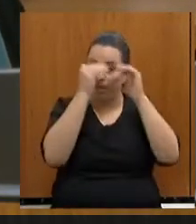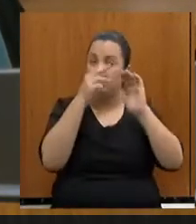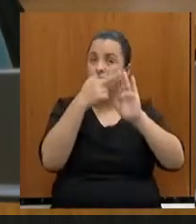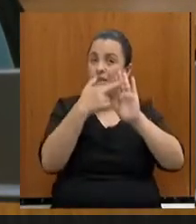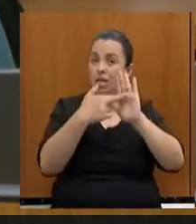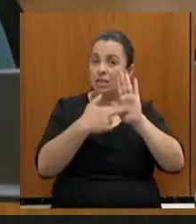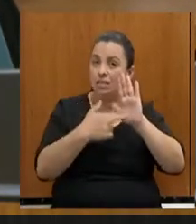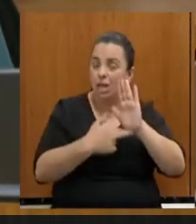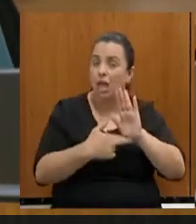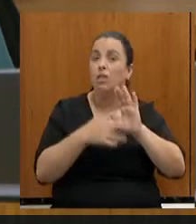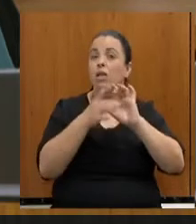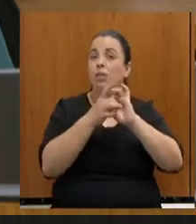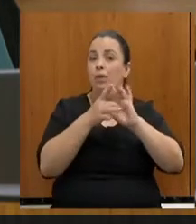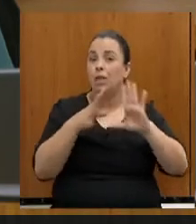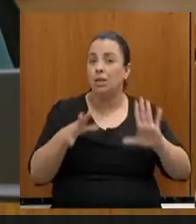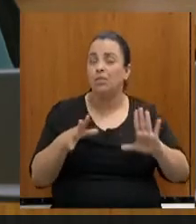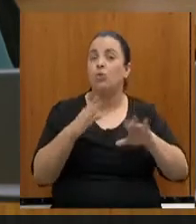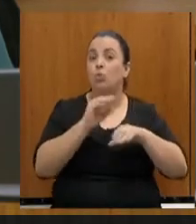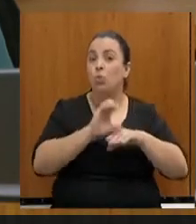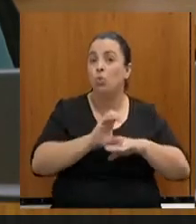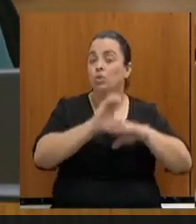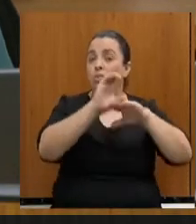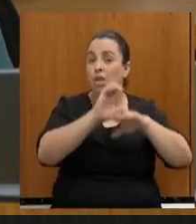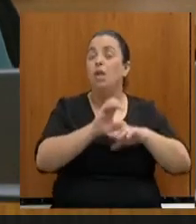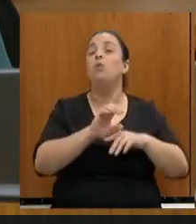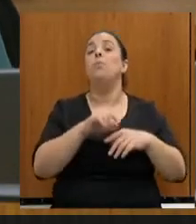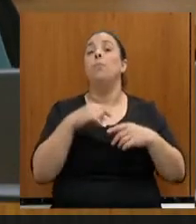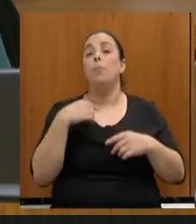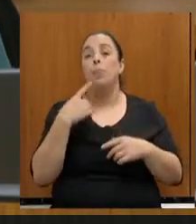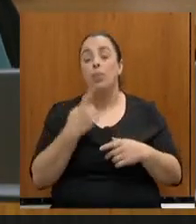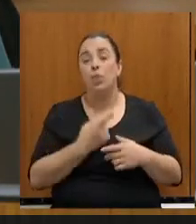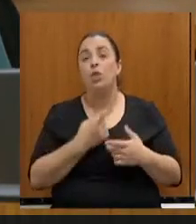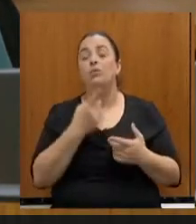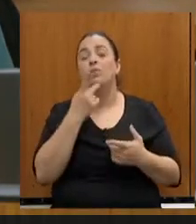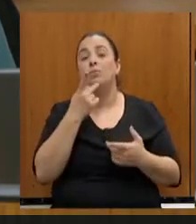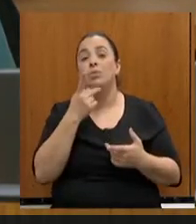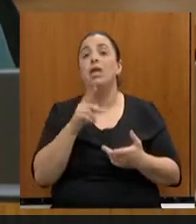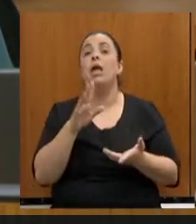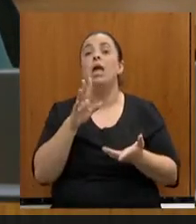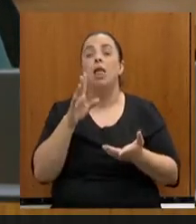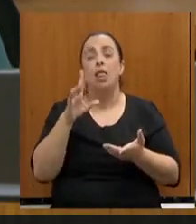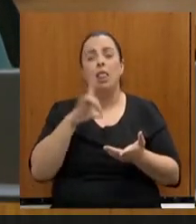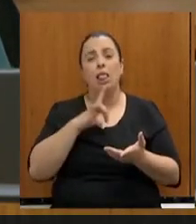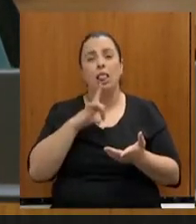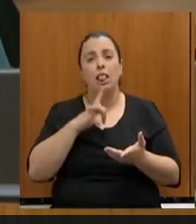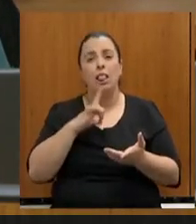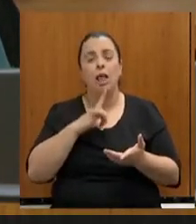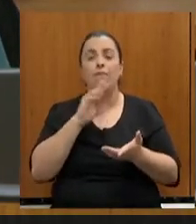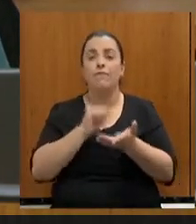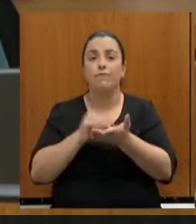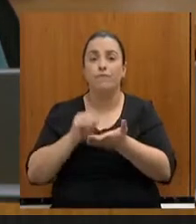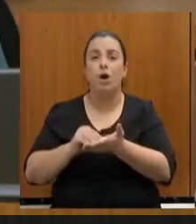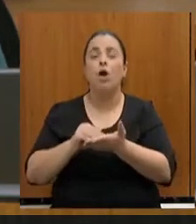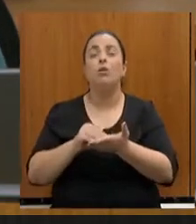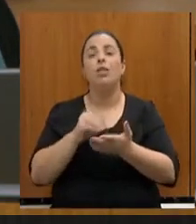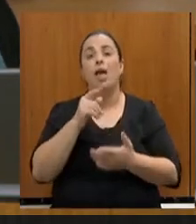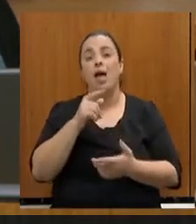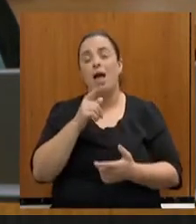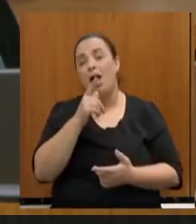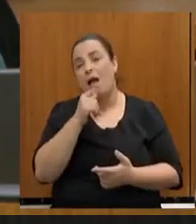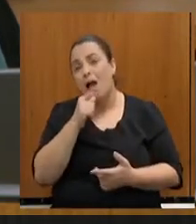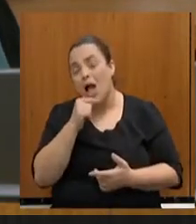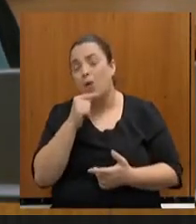deliberação normativa do Conselho nós determinamos situação descartes' hídrica para privilegiar os usos prioritários